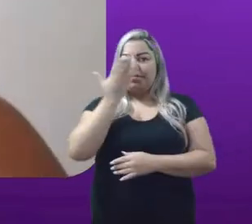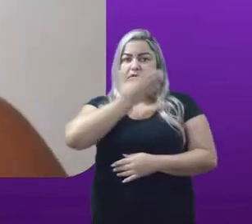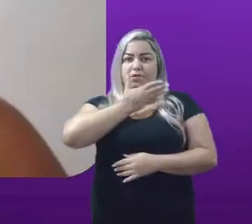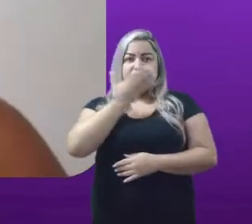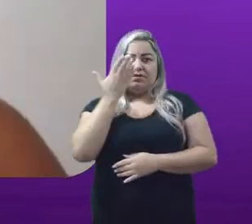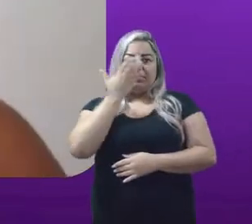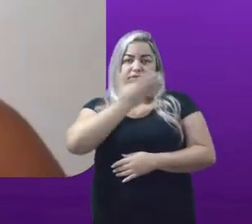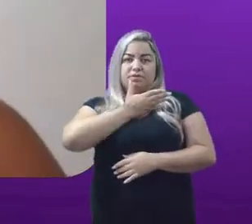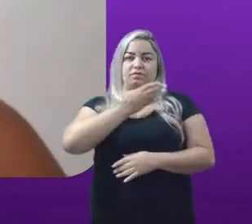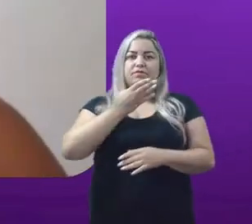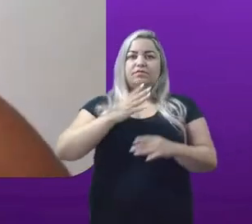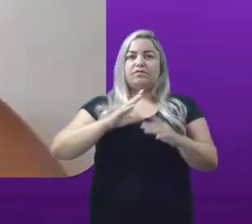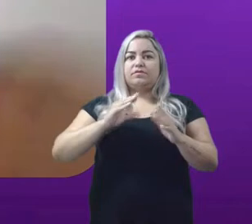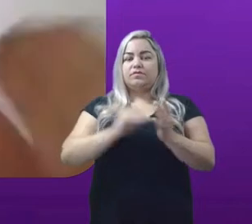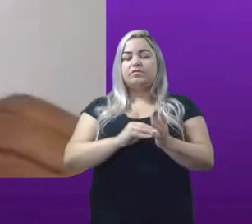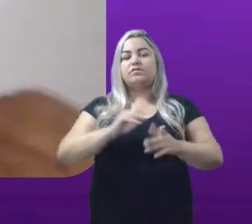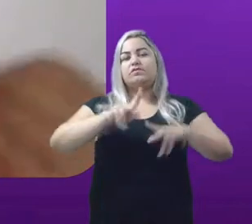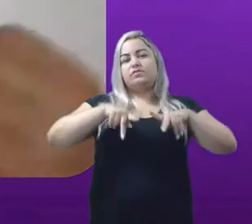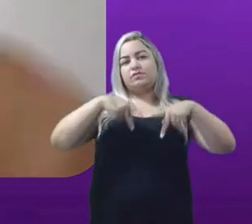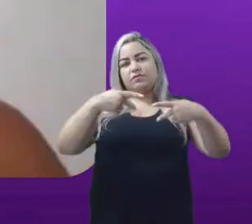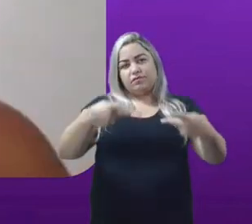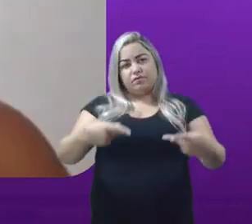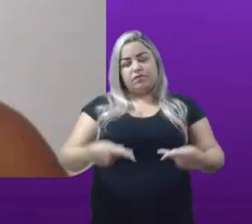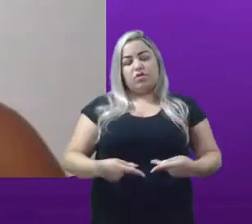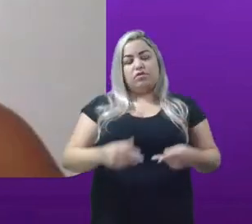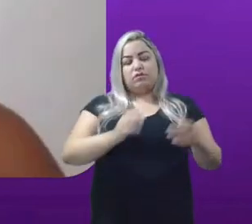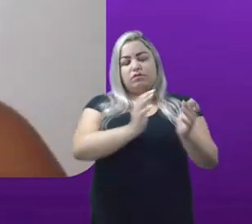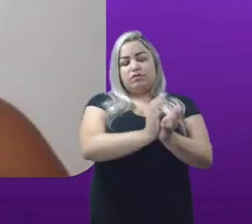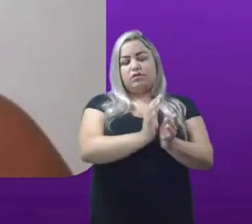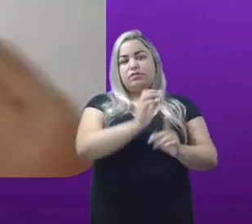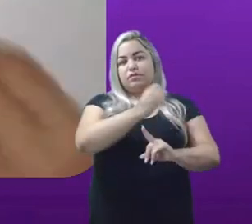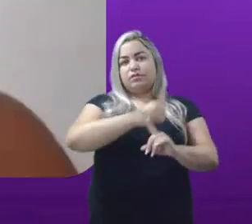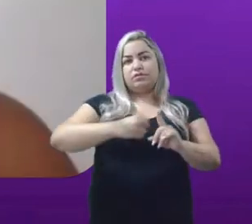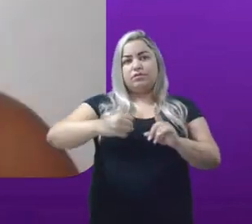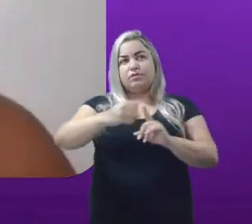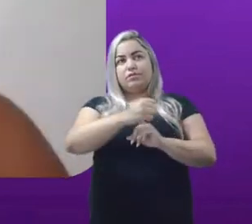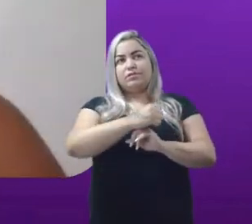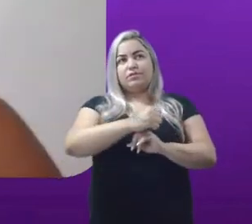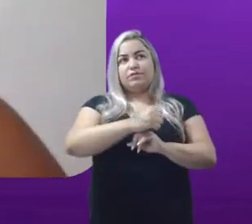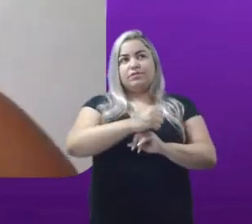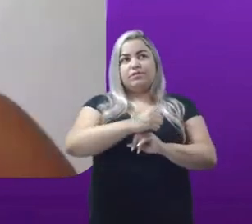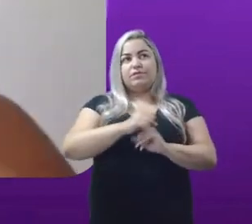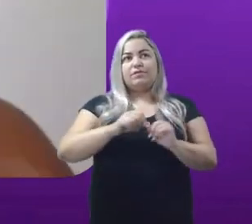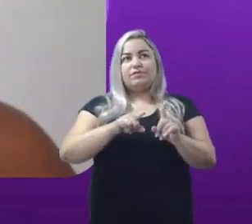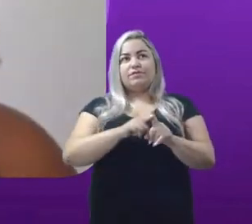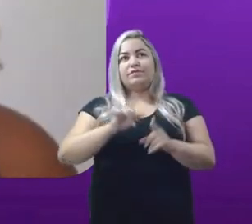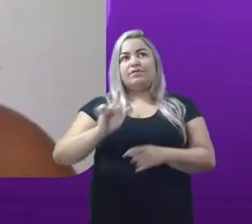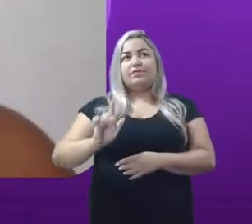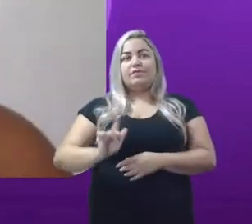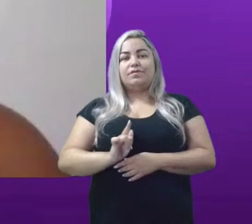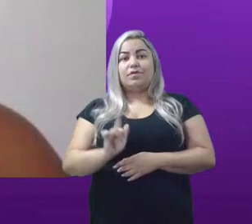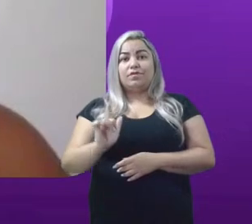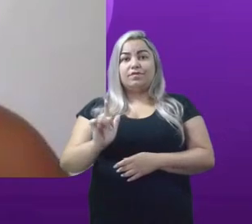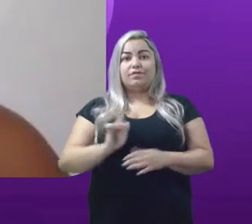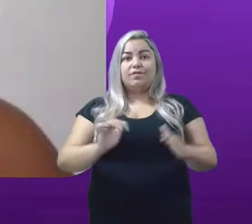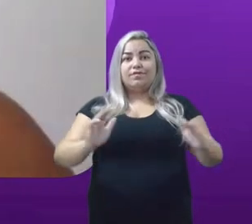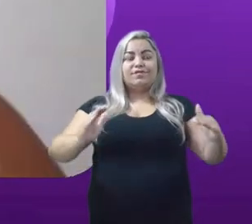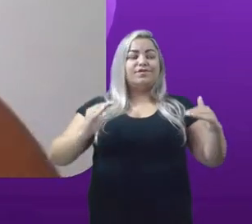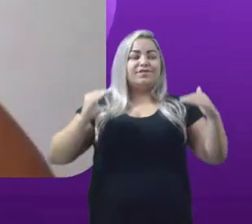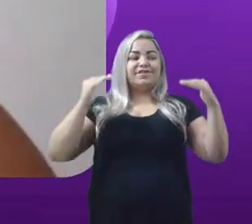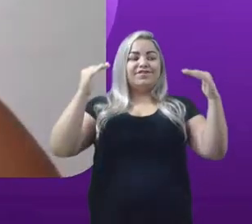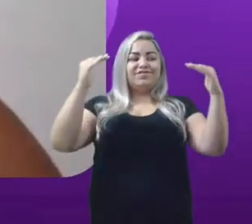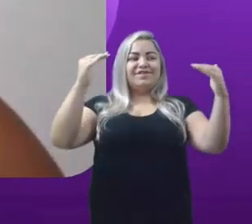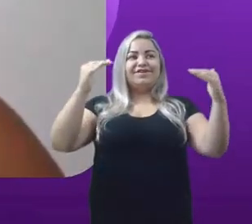e desumanização engendrada por um grupo social, geralmente minoritário, que se considera superior.